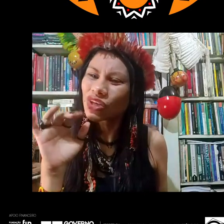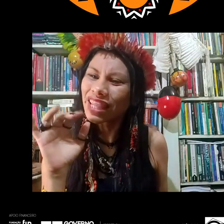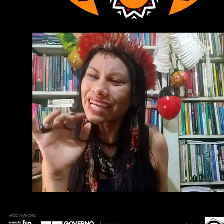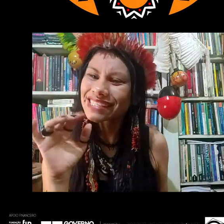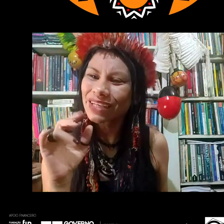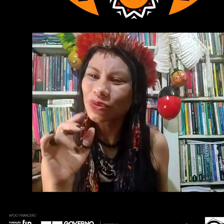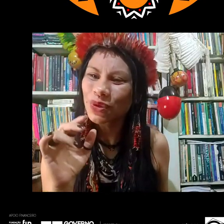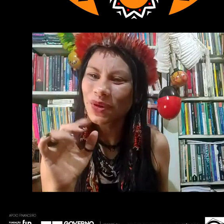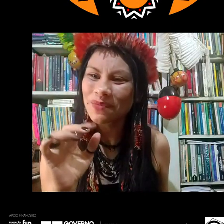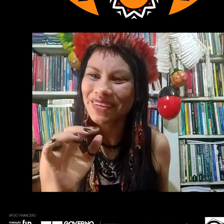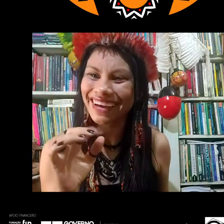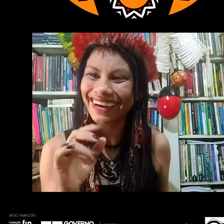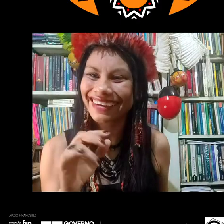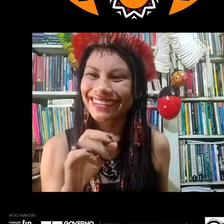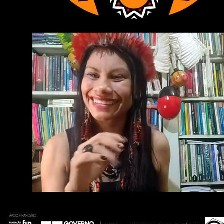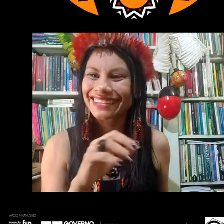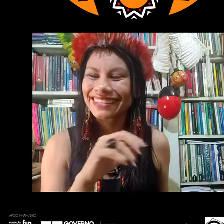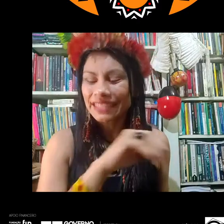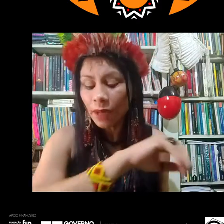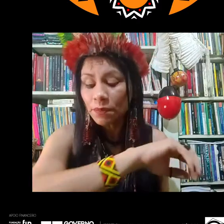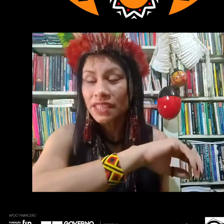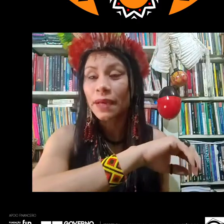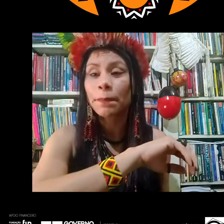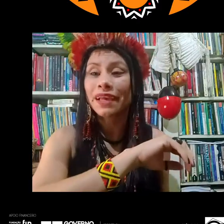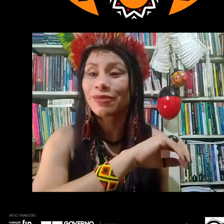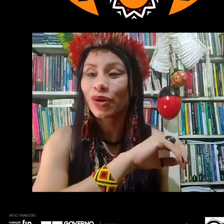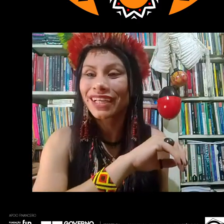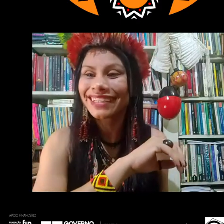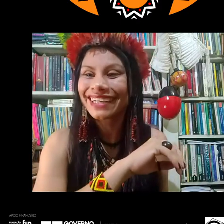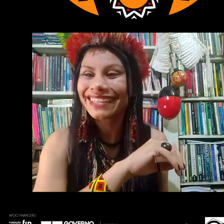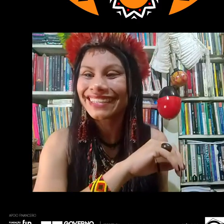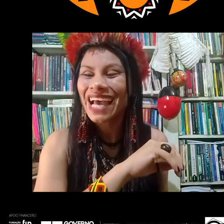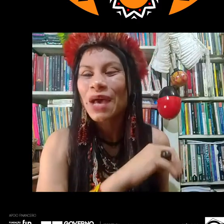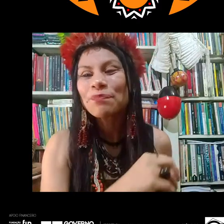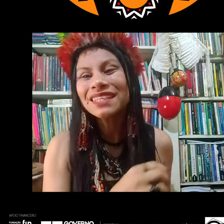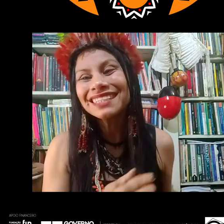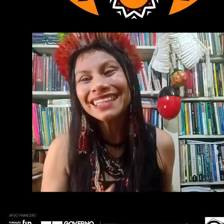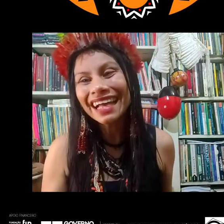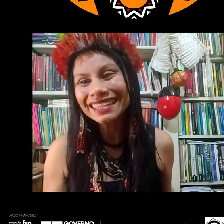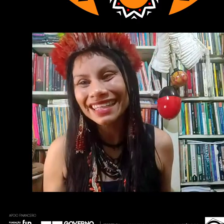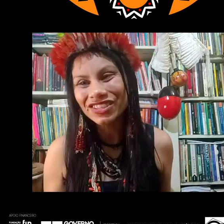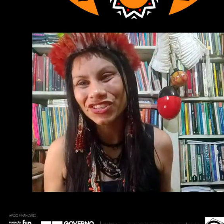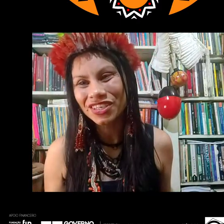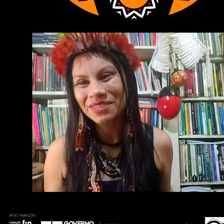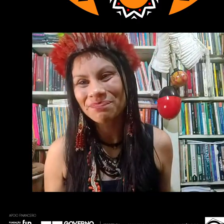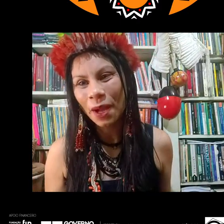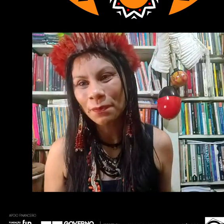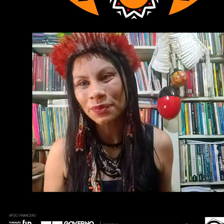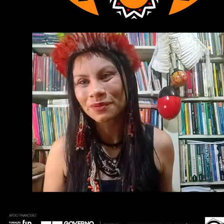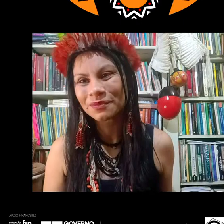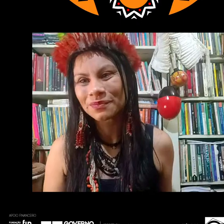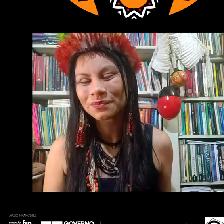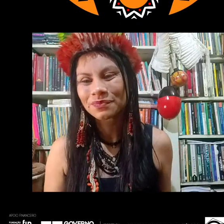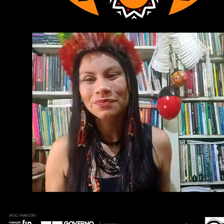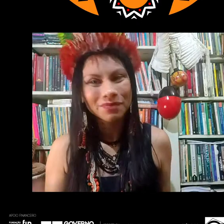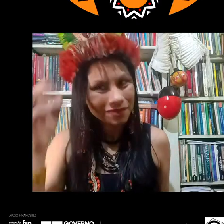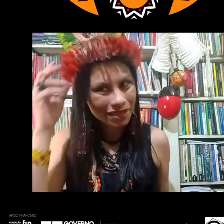a sutileza do meu caminhar, da minha pele morena, pintada de